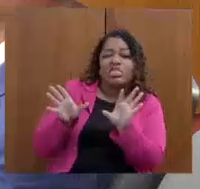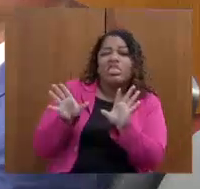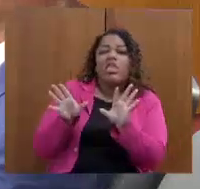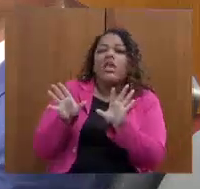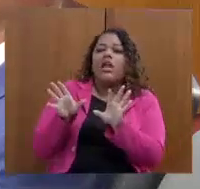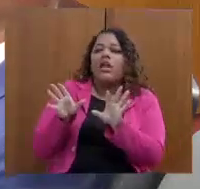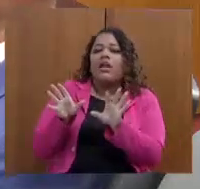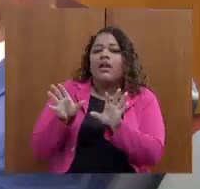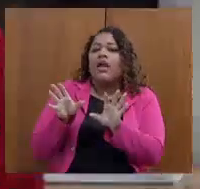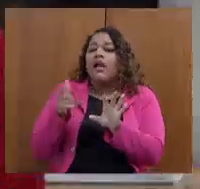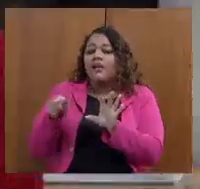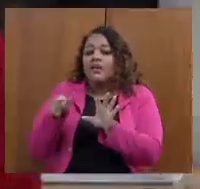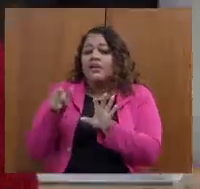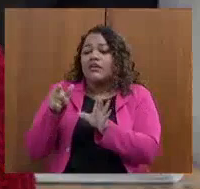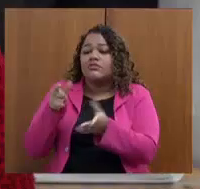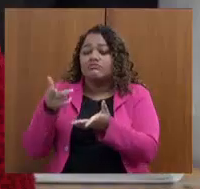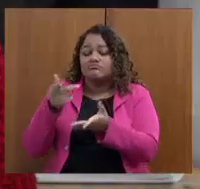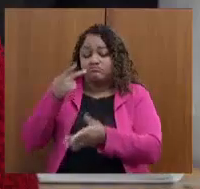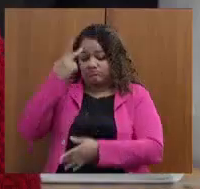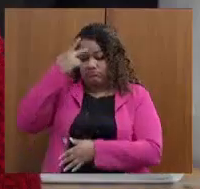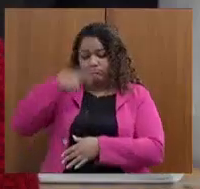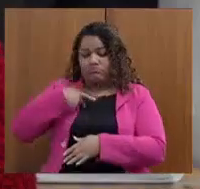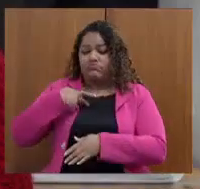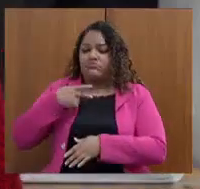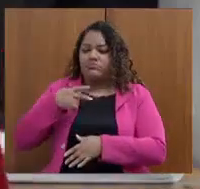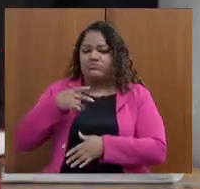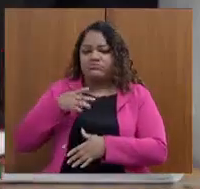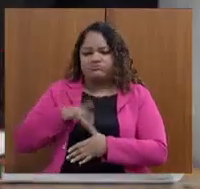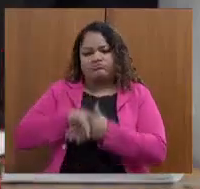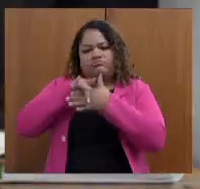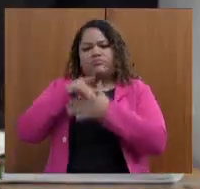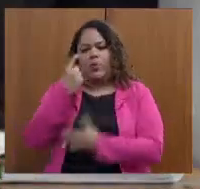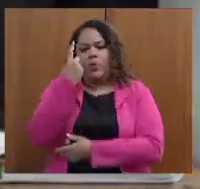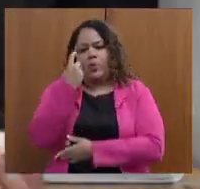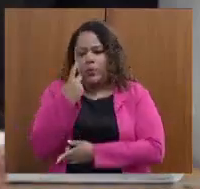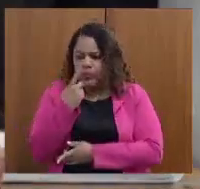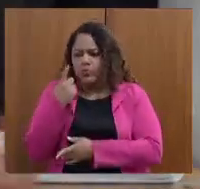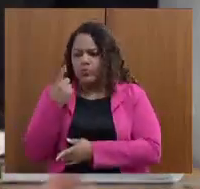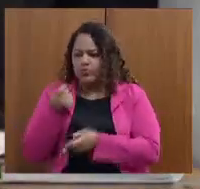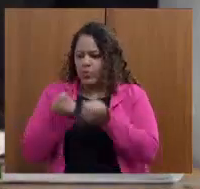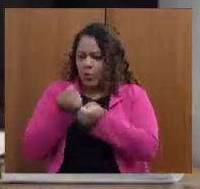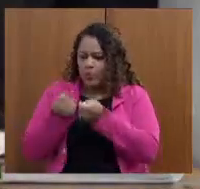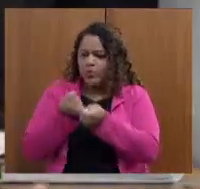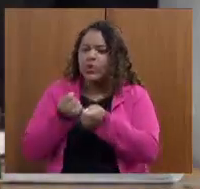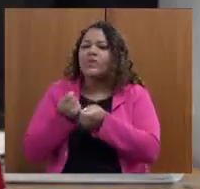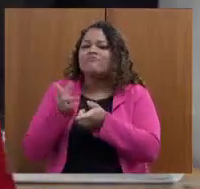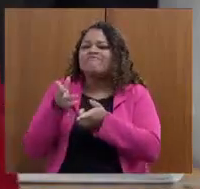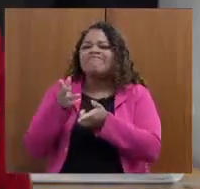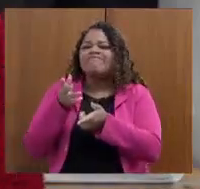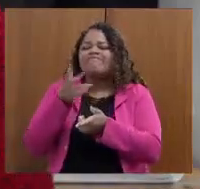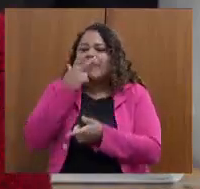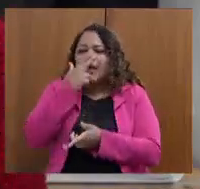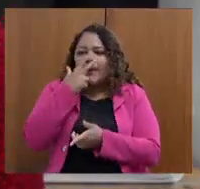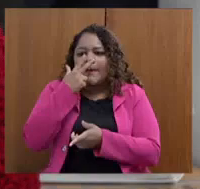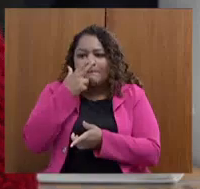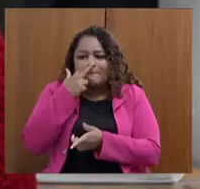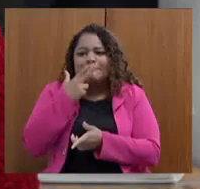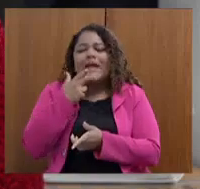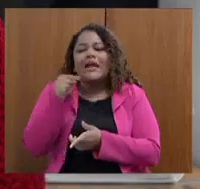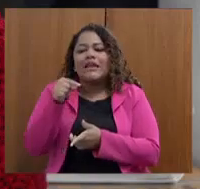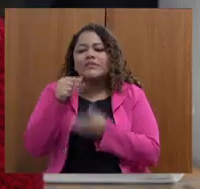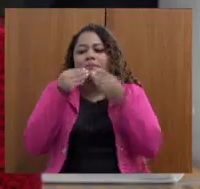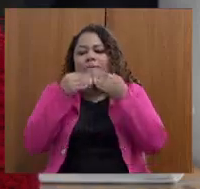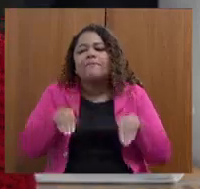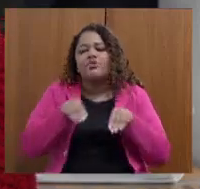colocando a economia e a população mineira sujeitas aos interesses de mercado